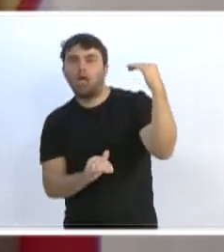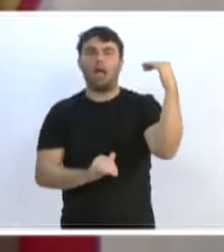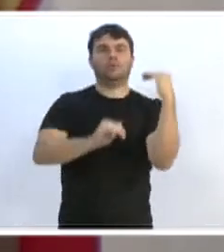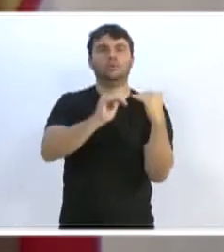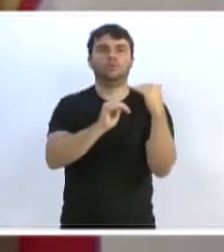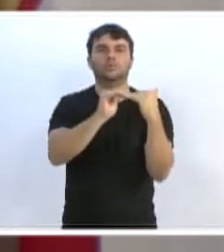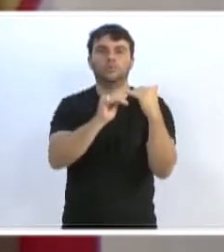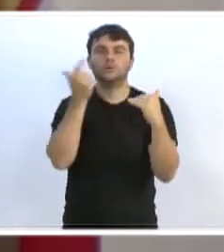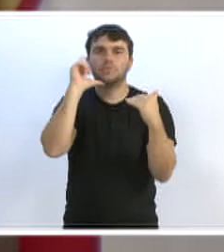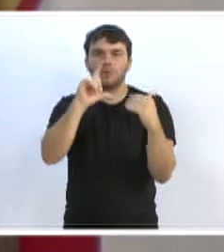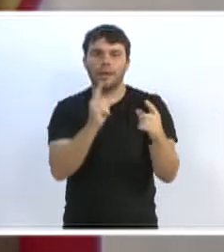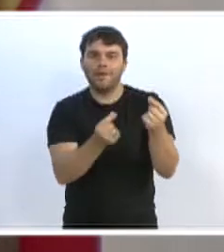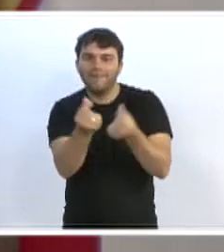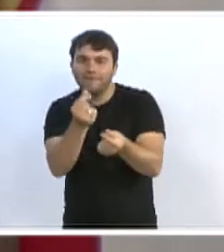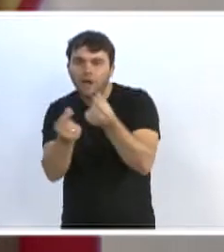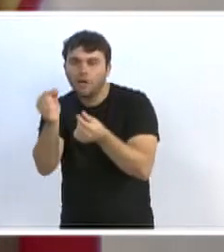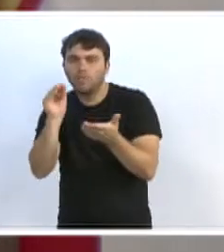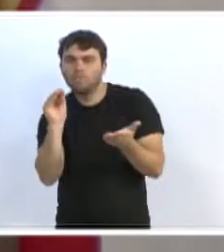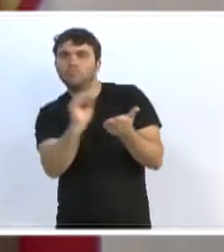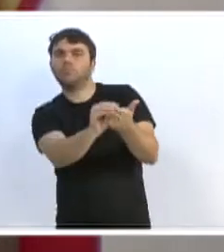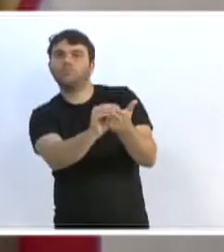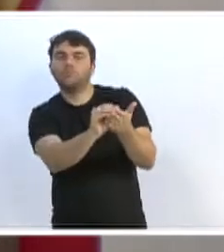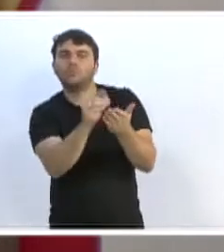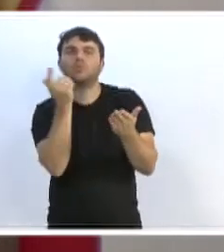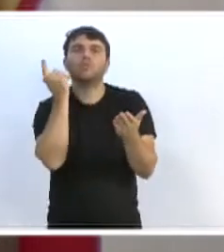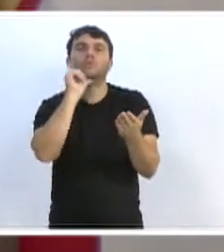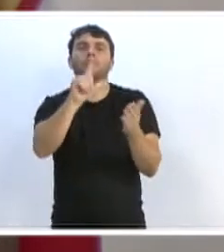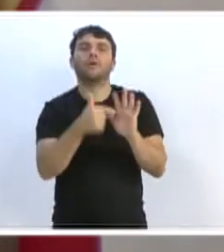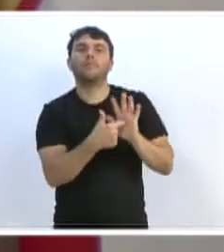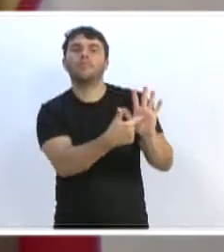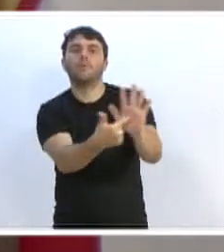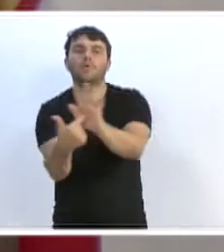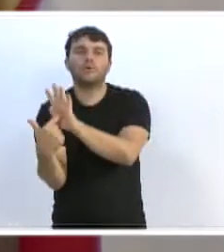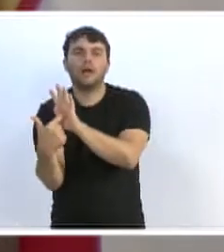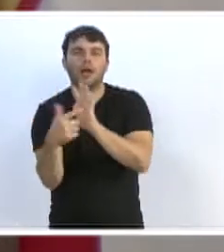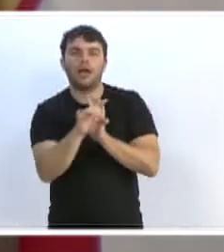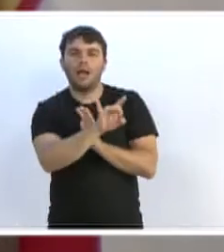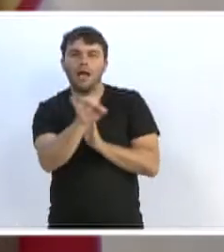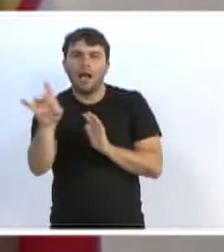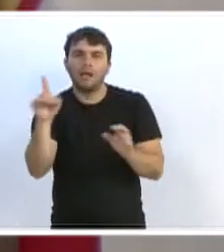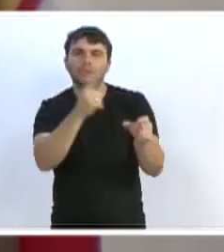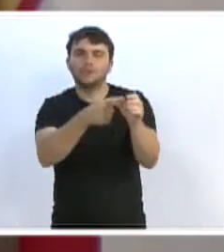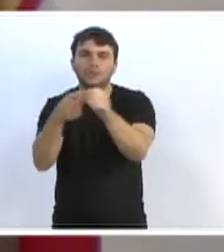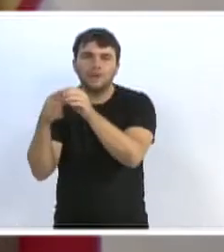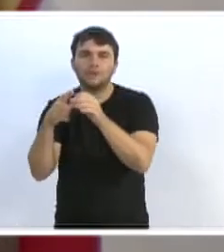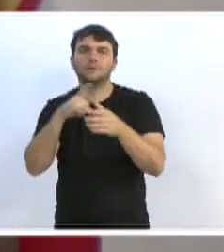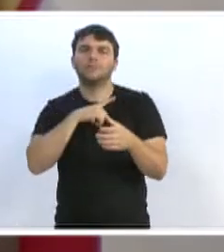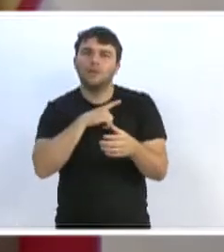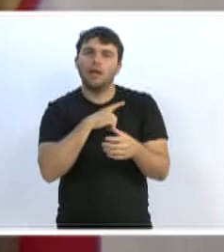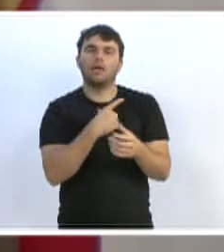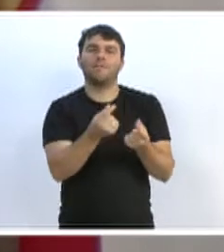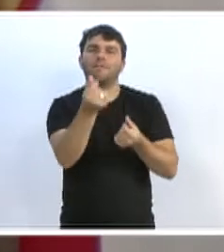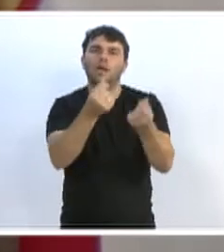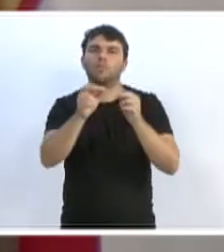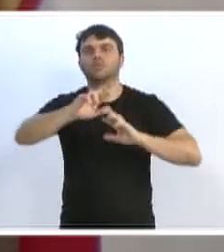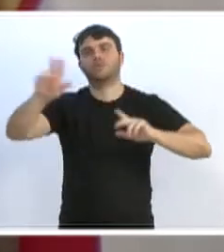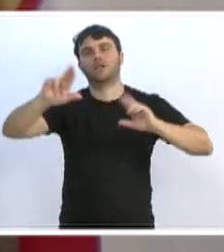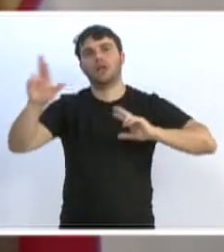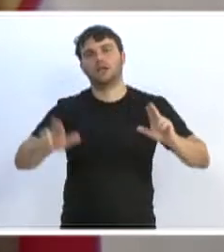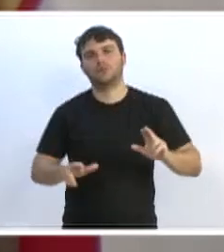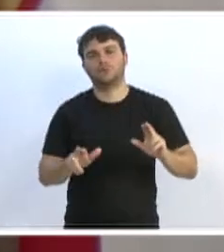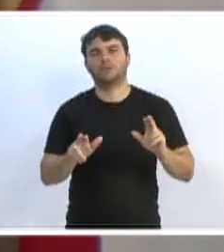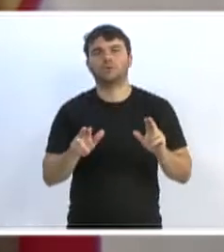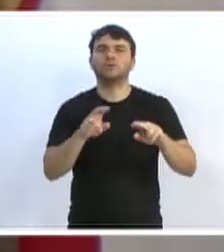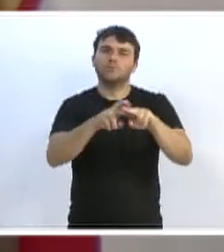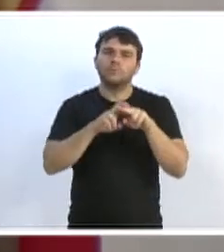os valores que estão sendo colocados lá é para mostrar que cada cidade tem o seu valor de referência. Por favor,